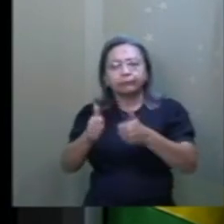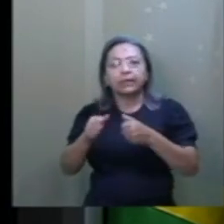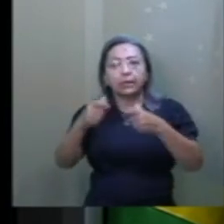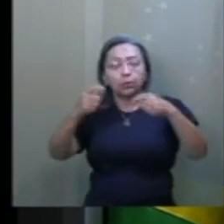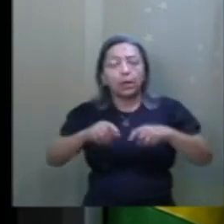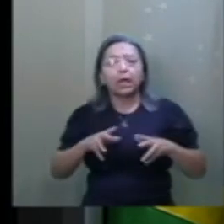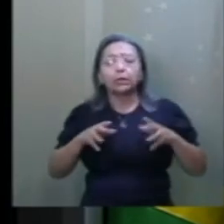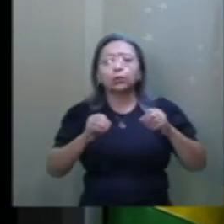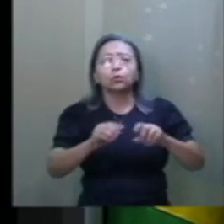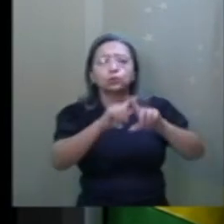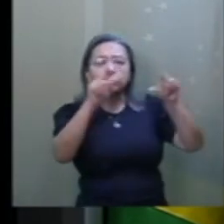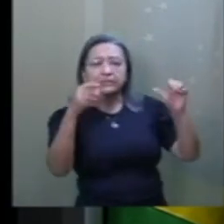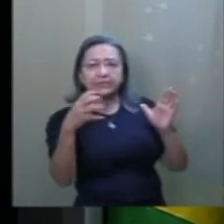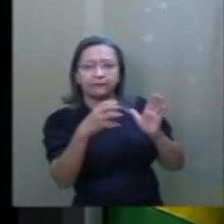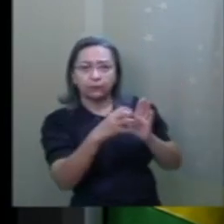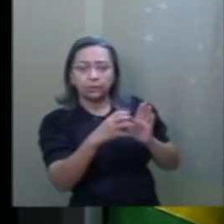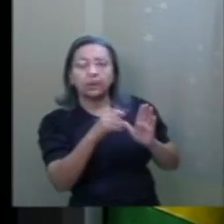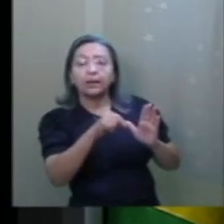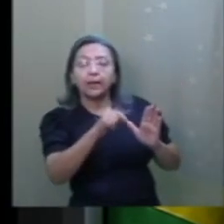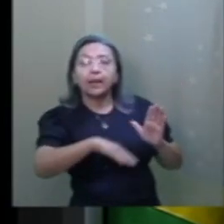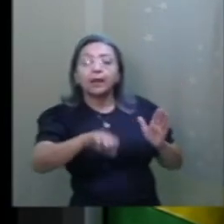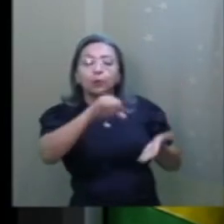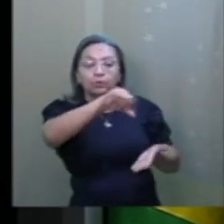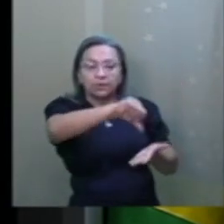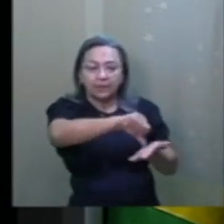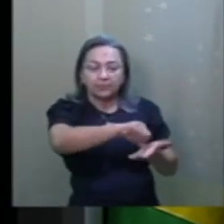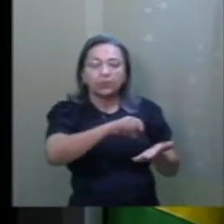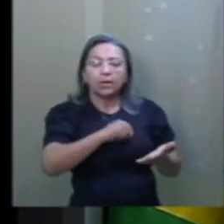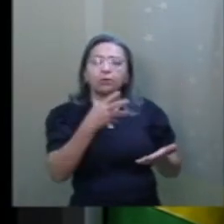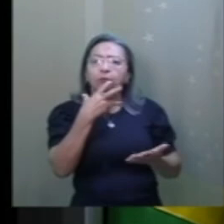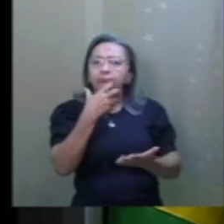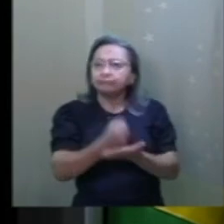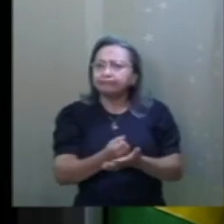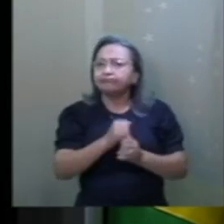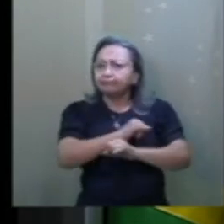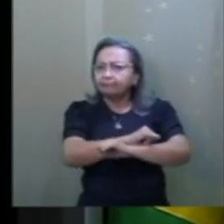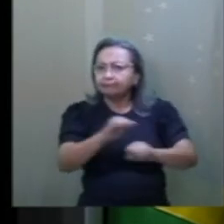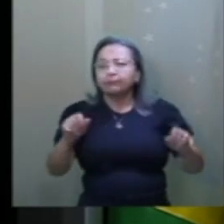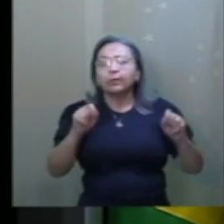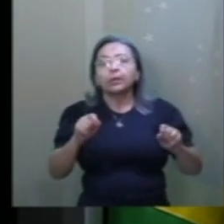todos os servidores que estão naquela unidade, eu quero registrar aqui